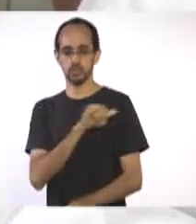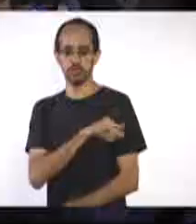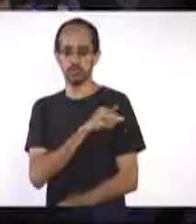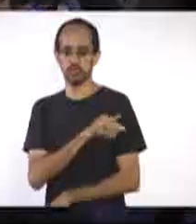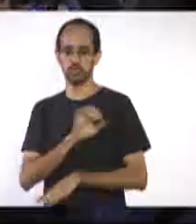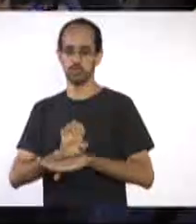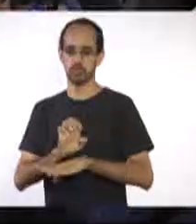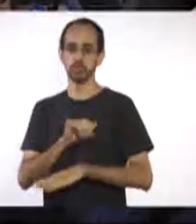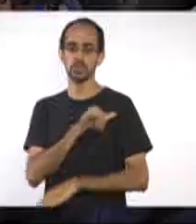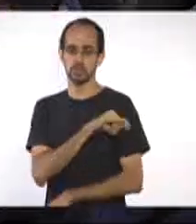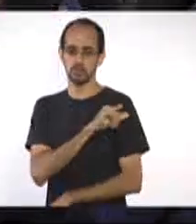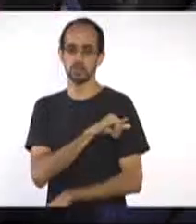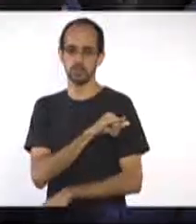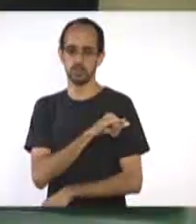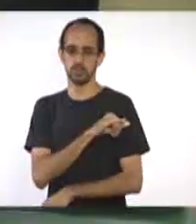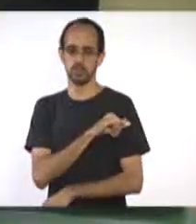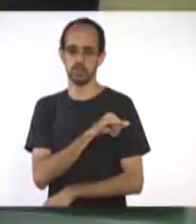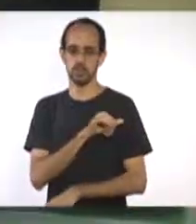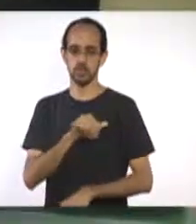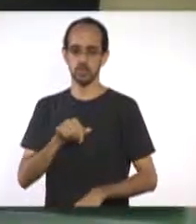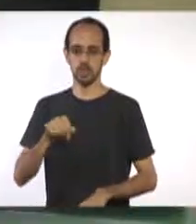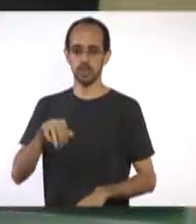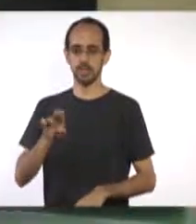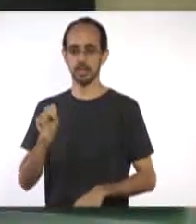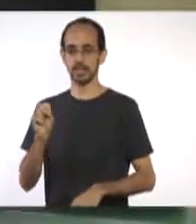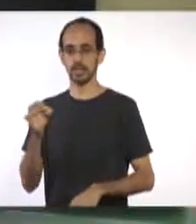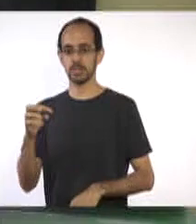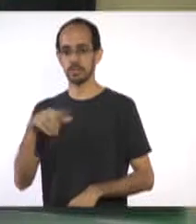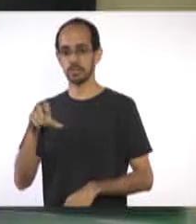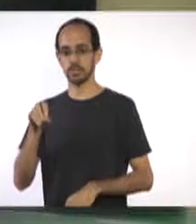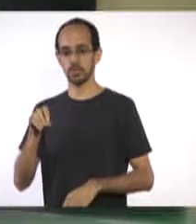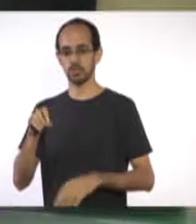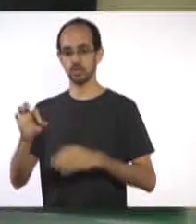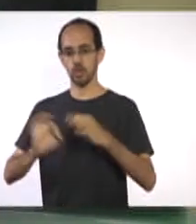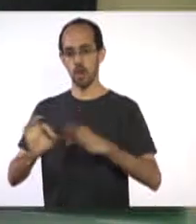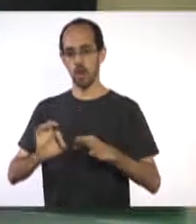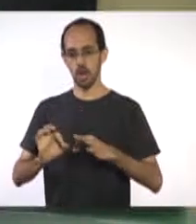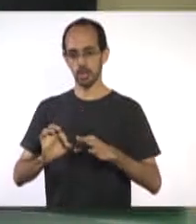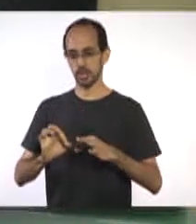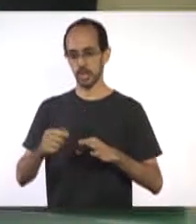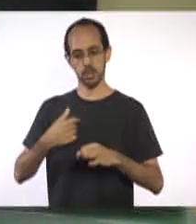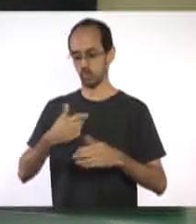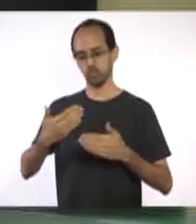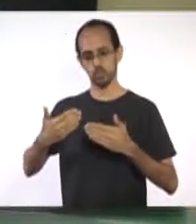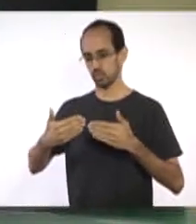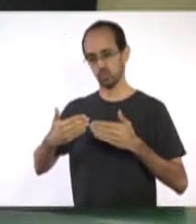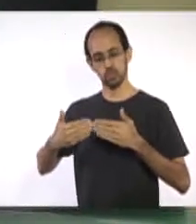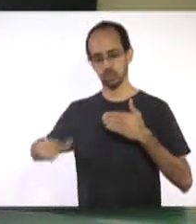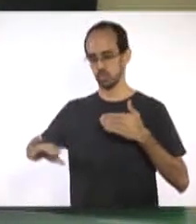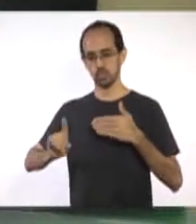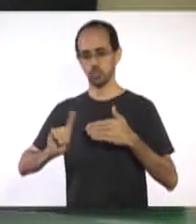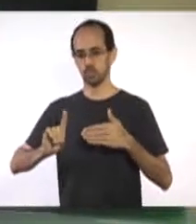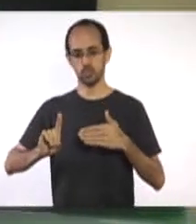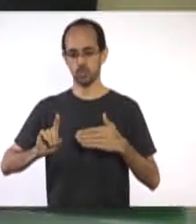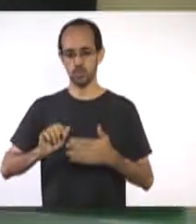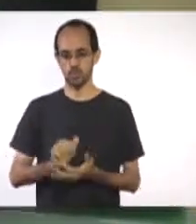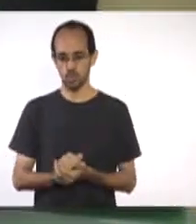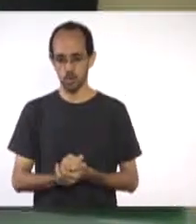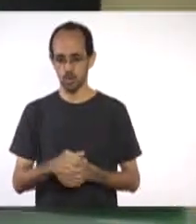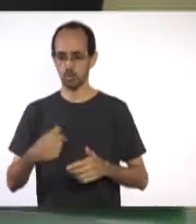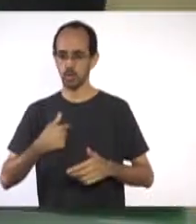Questão de ordem rejeitada. Eu abri os trabalhos